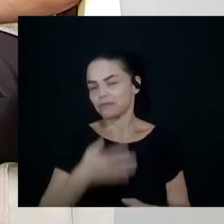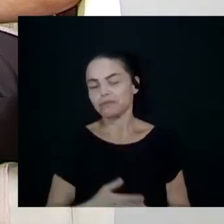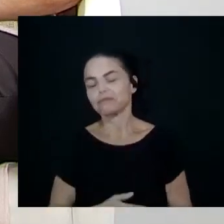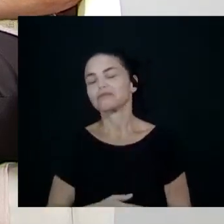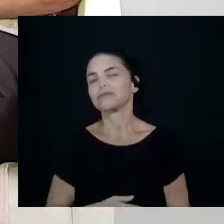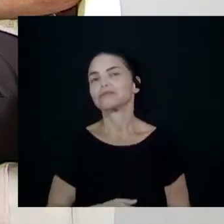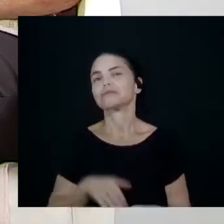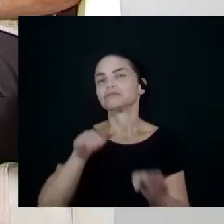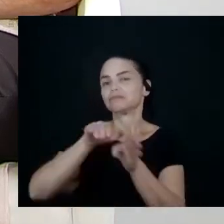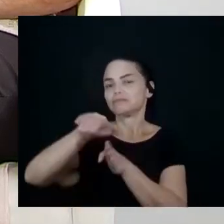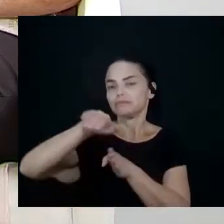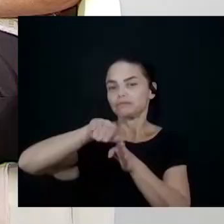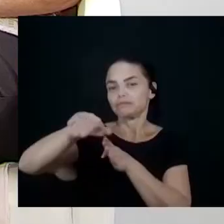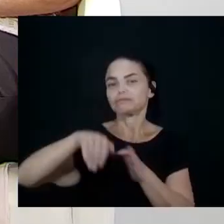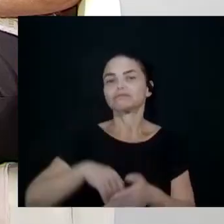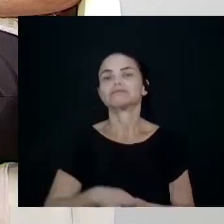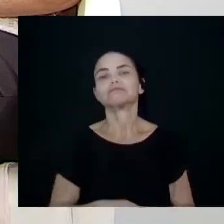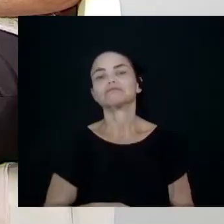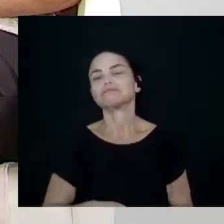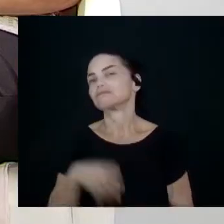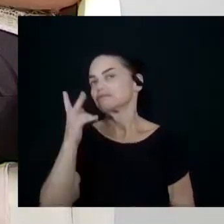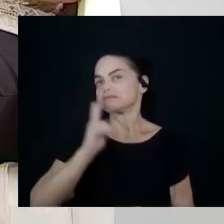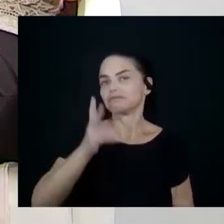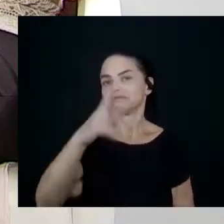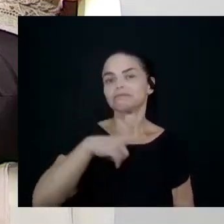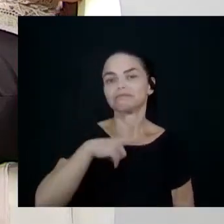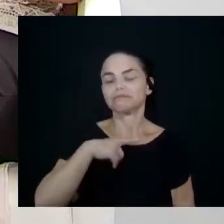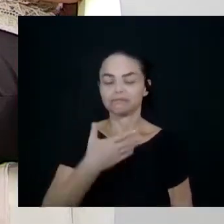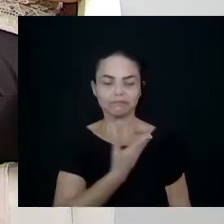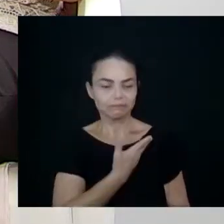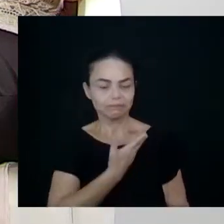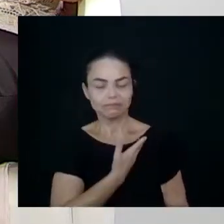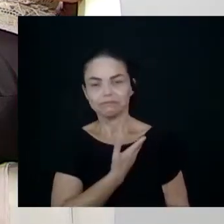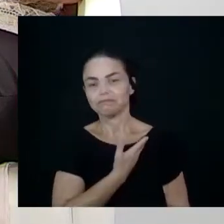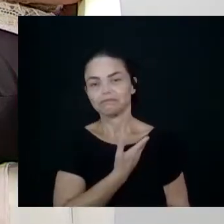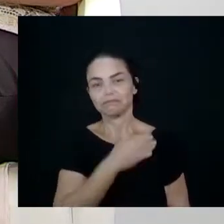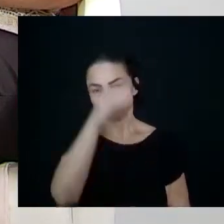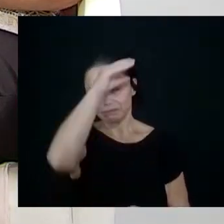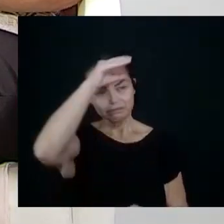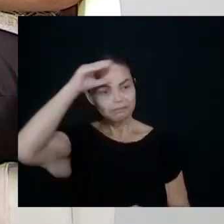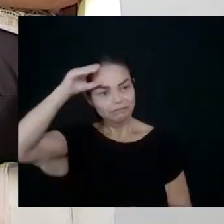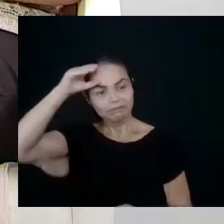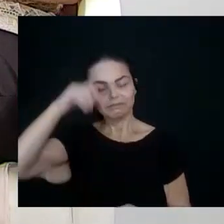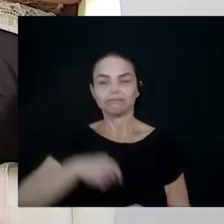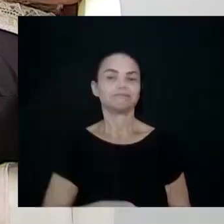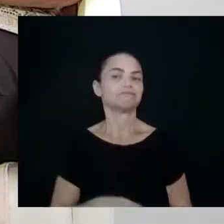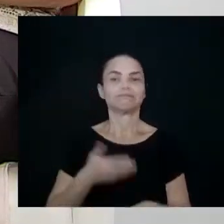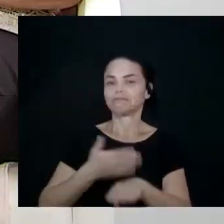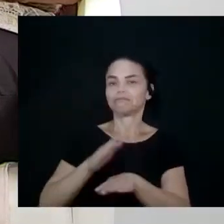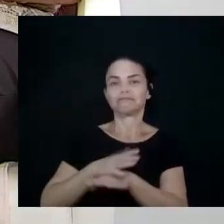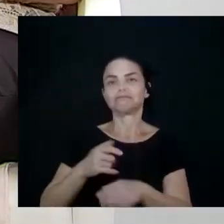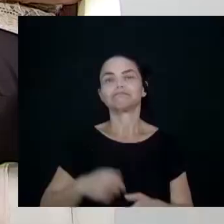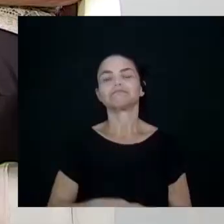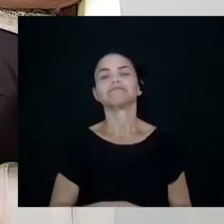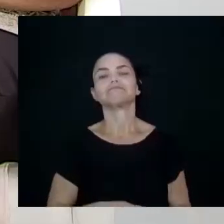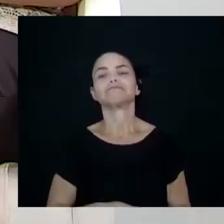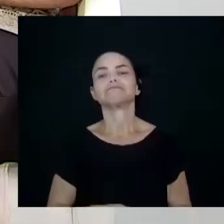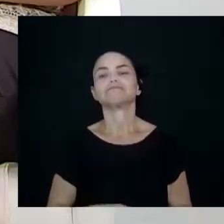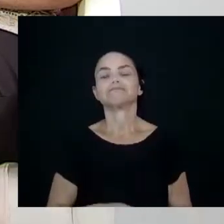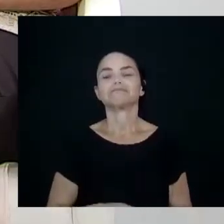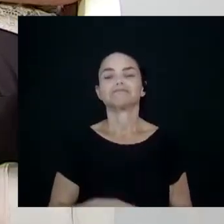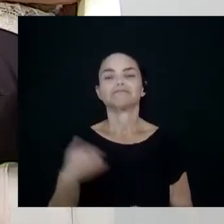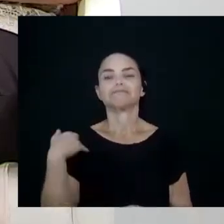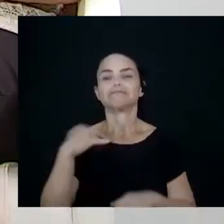bom. Eu aconselho e toda vez que eu tenho uma amiga, até mesmo cliente, né, que não faz parte, a gente sempre